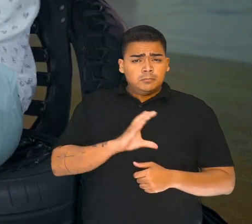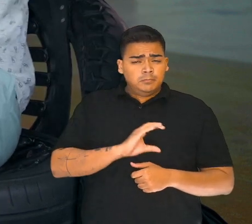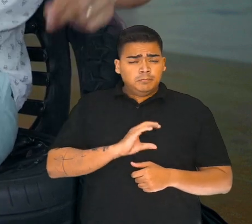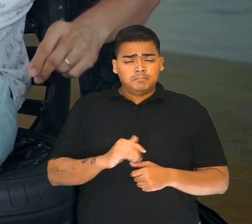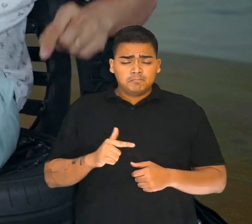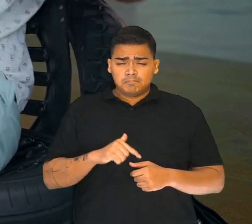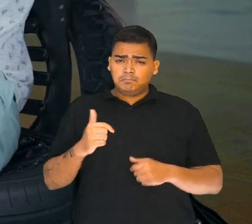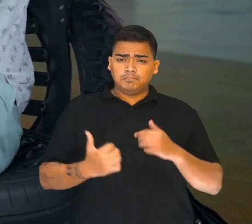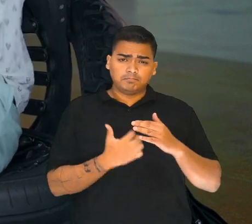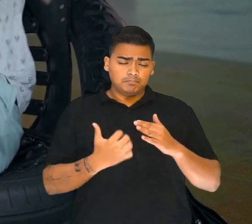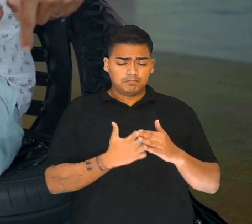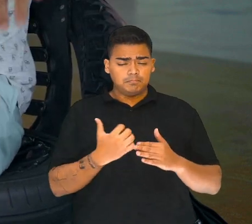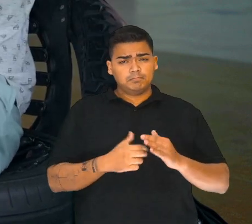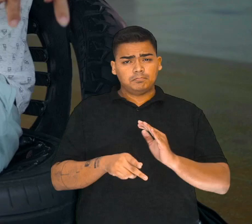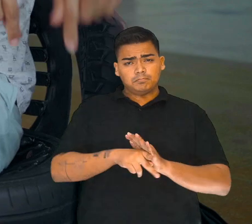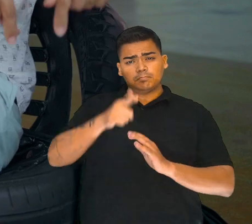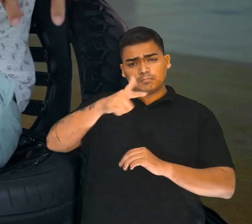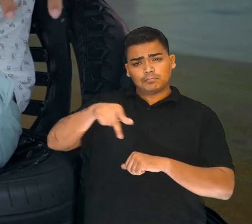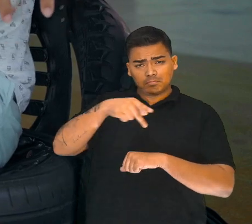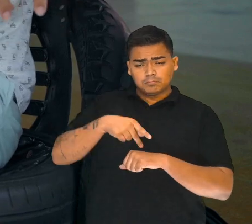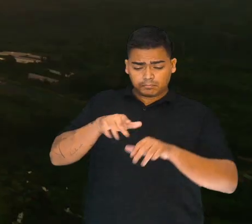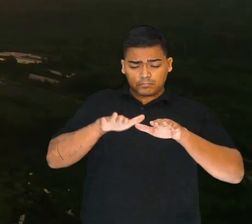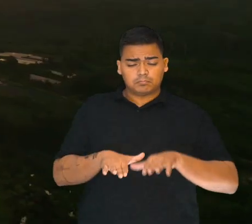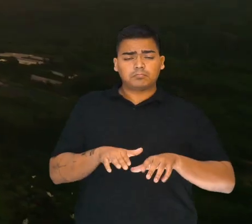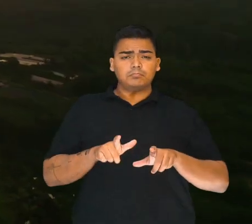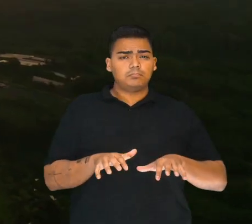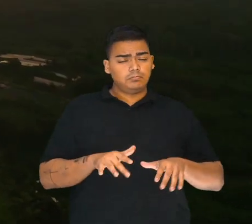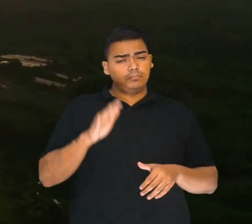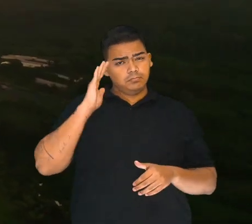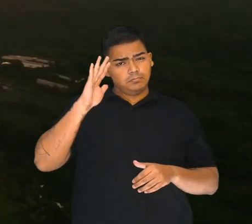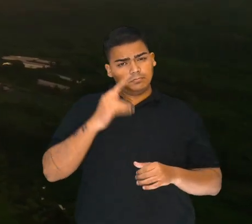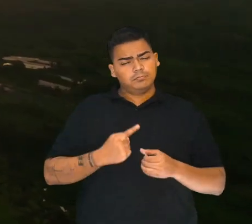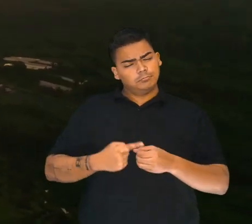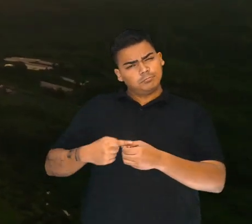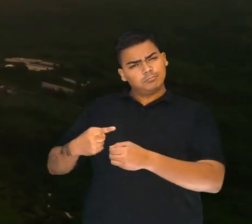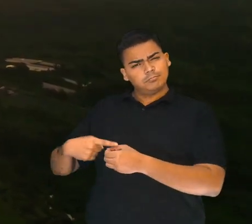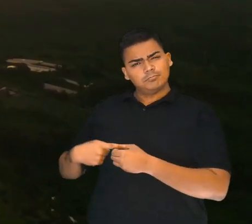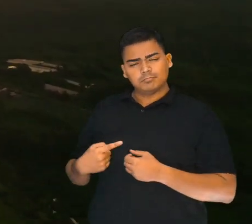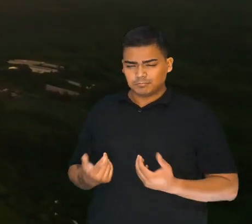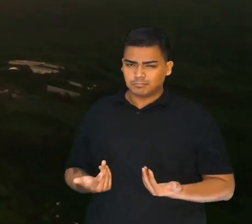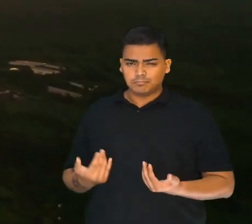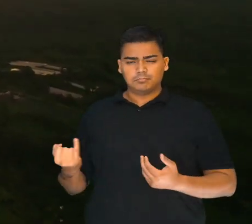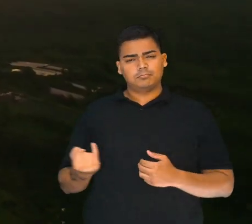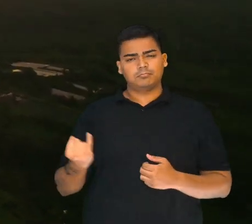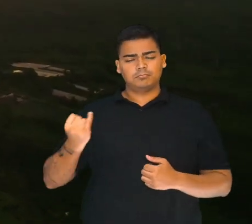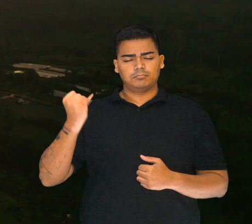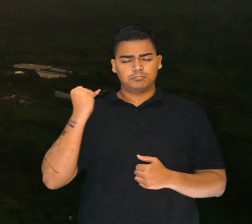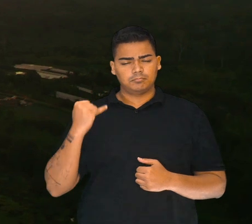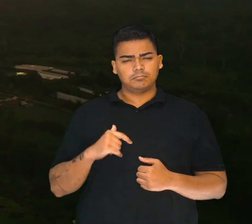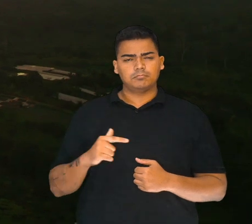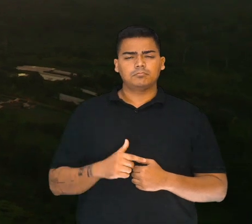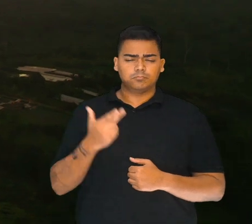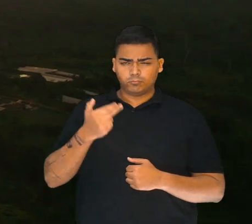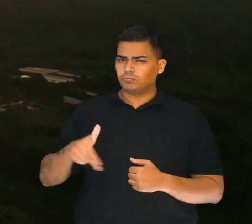Canadá, muita gente trabalhando em empresa canadense sem sair de Manaus. Imagina isso passando pelos interiores na Amazônia,